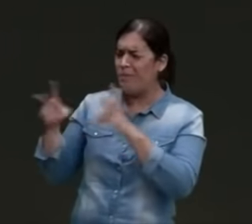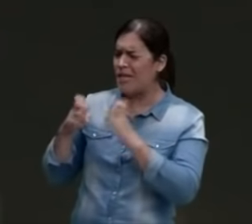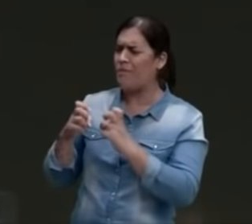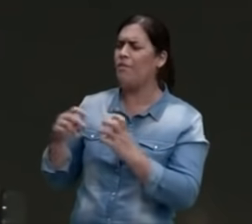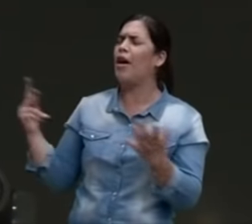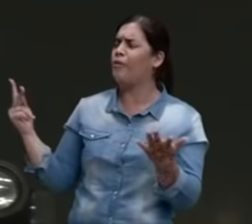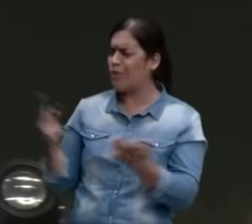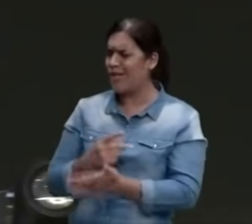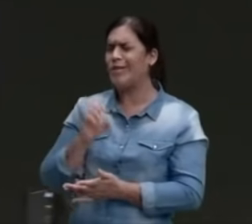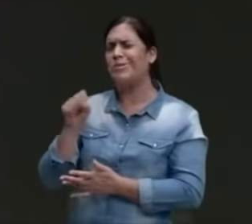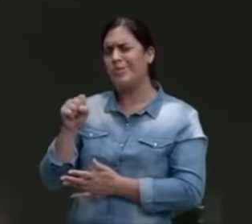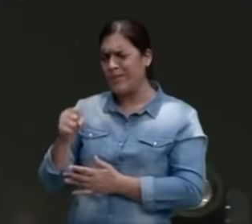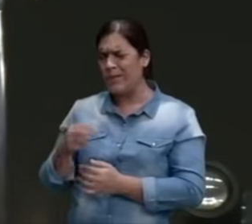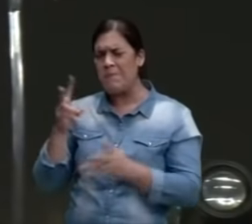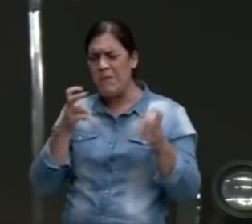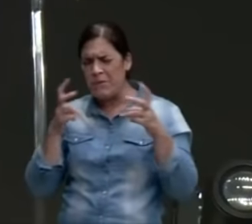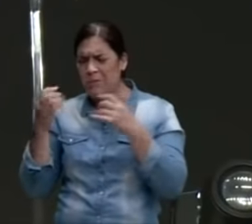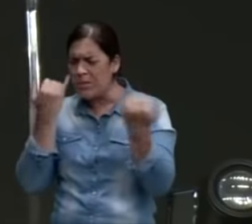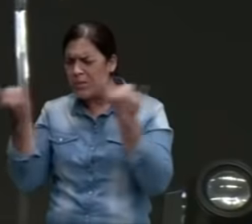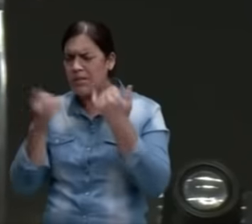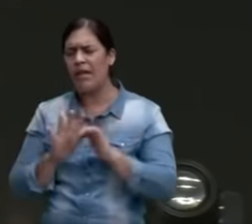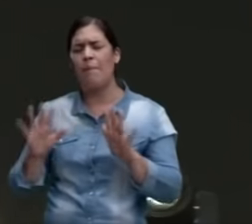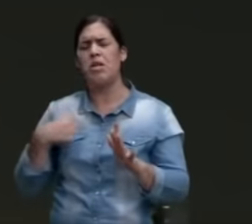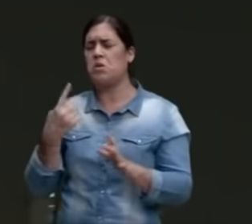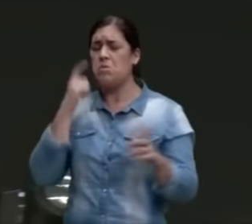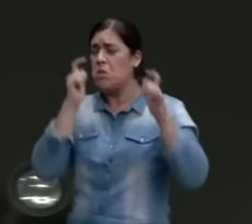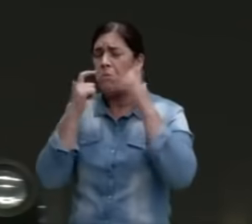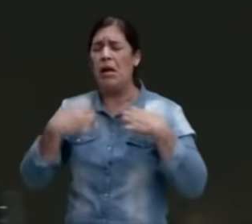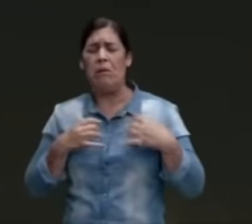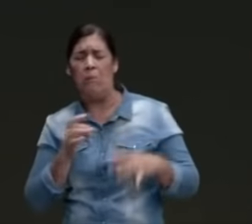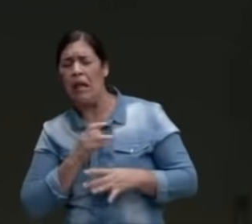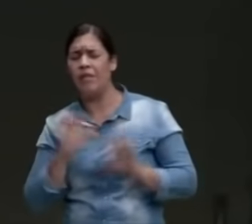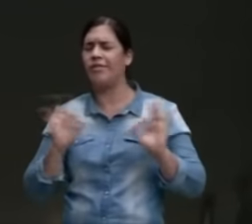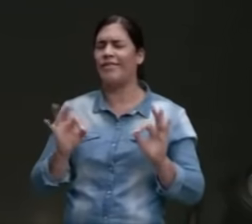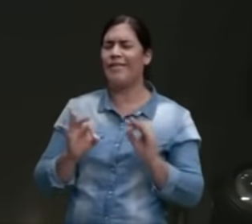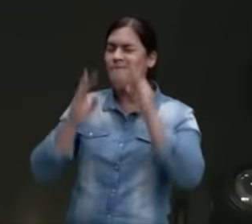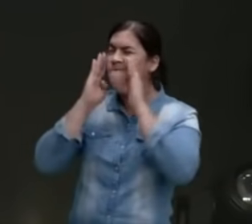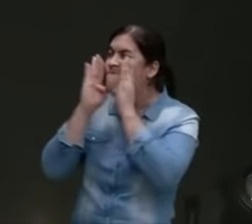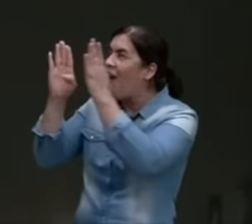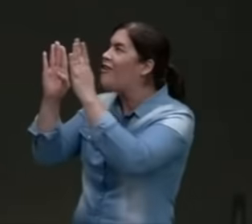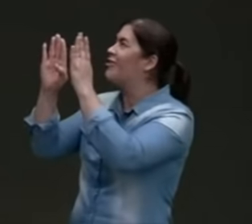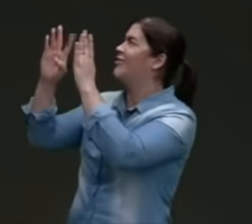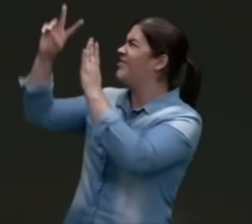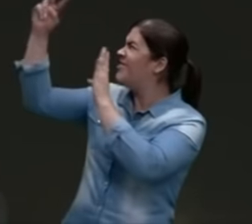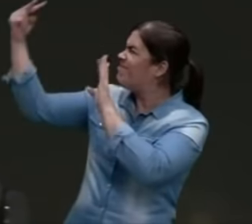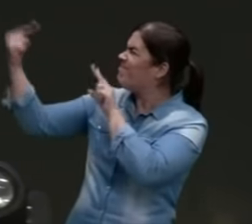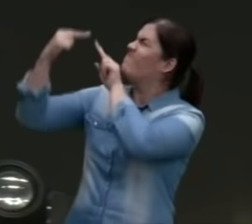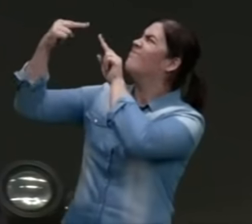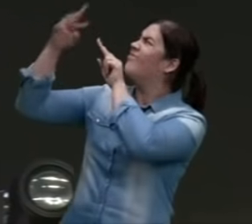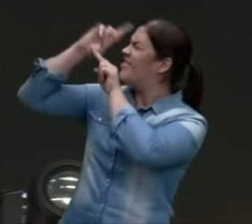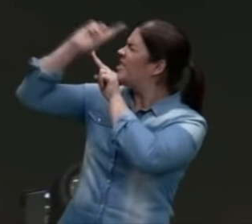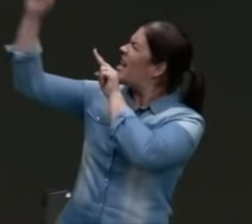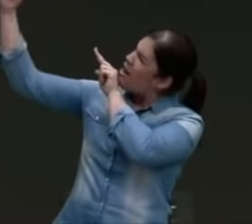cada vez mais frequente, Pai. Mas nós não vamos nos abalar, porque os nossos olhos estão firmados em Ti, Senhor.